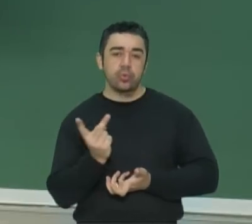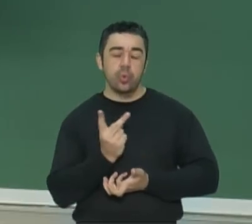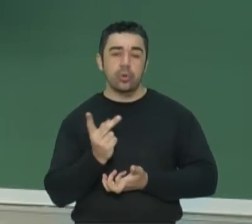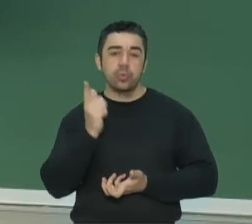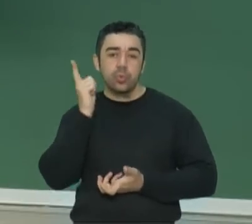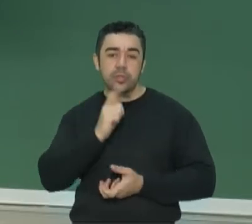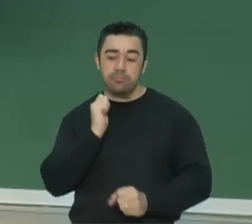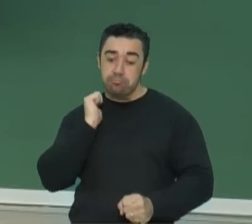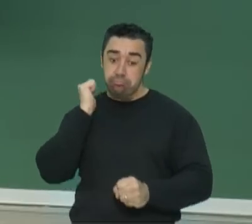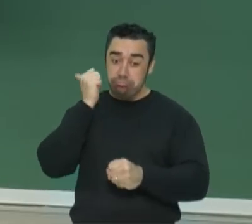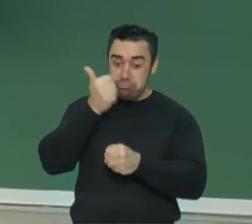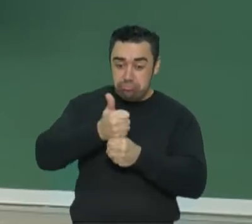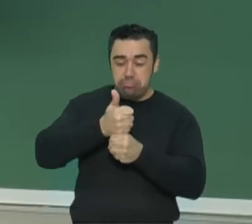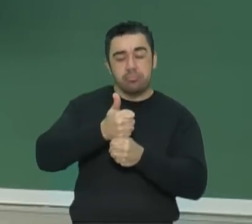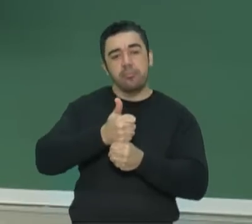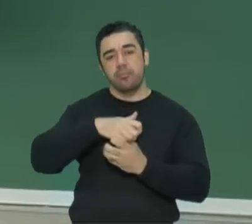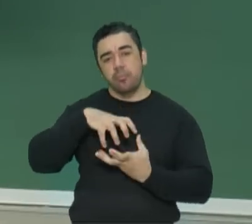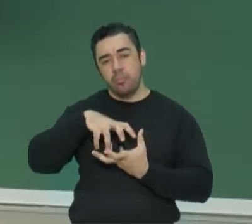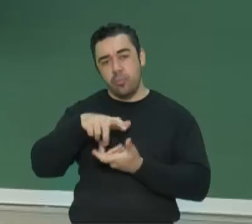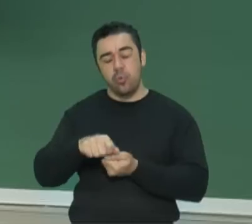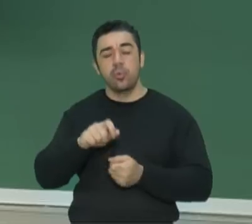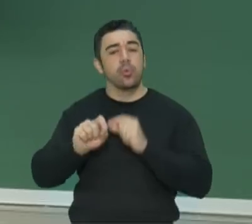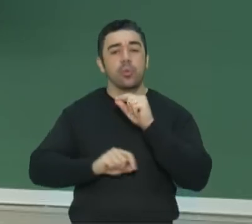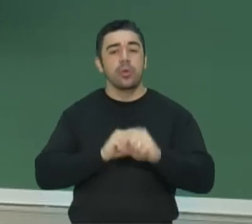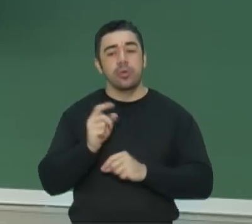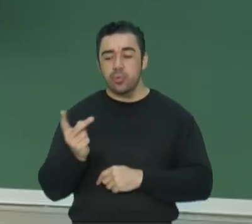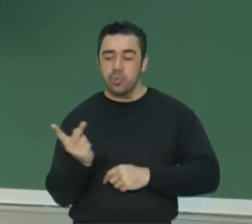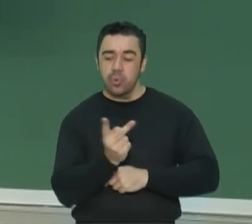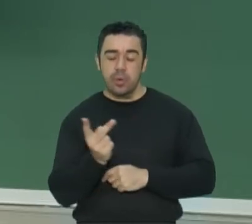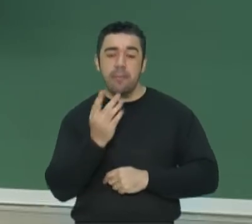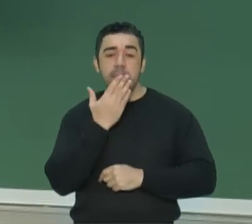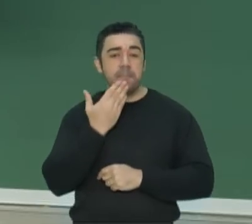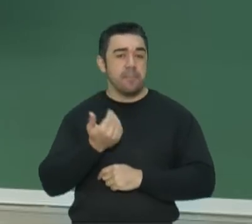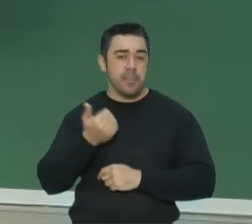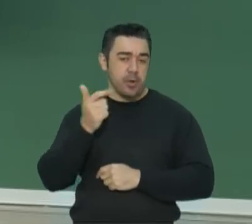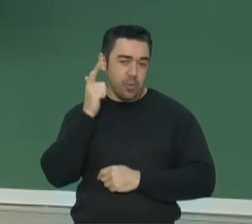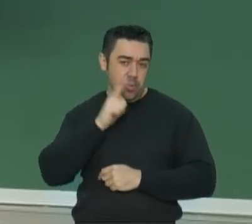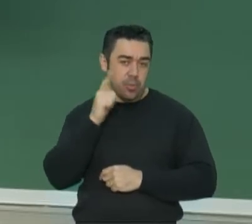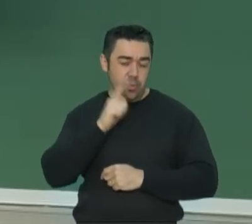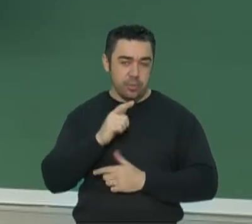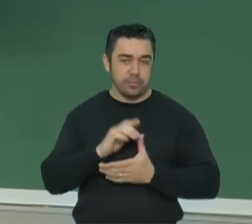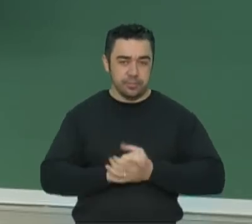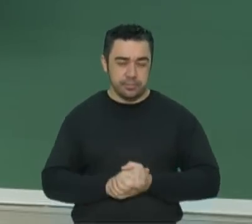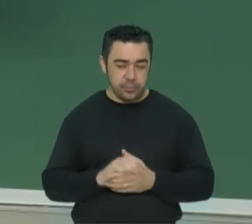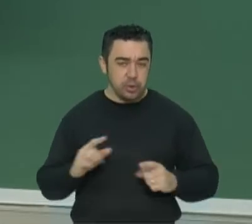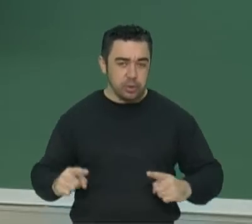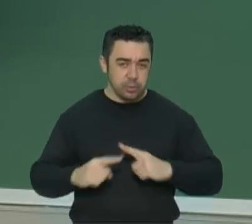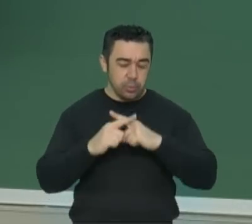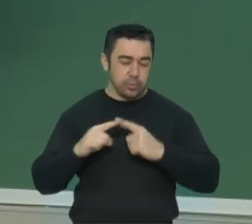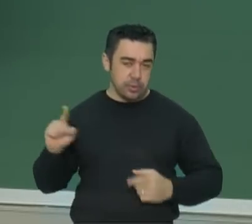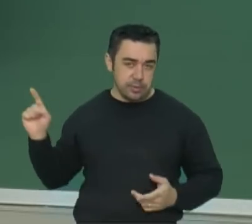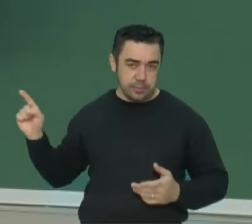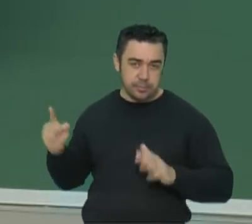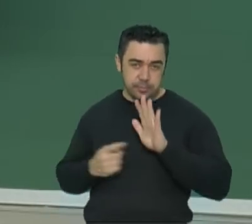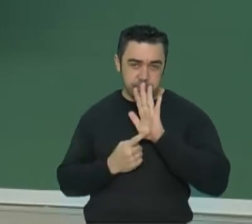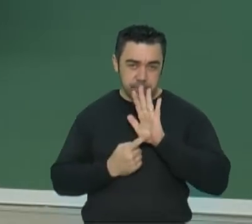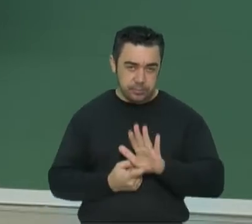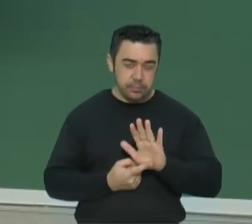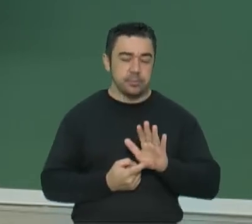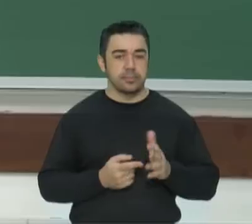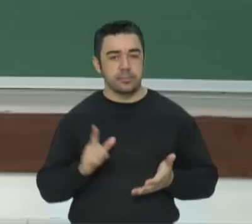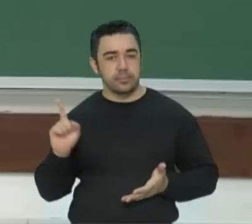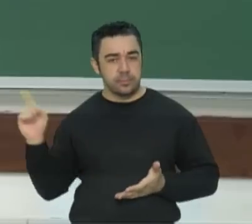o dono do mundo? Quem seria o melhor? Quem levaria melhor nessa disputa? É isso que a charge está mostrando,